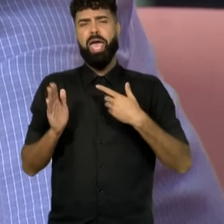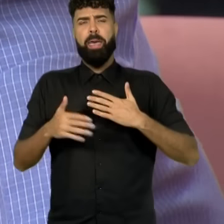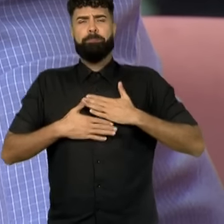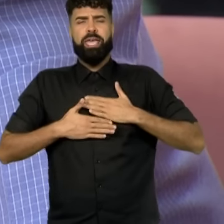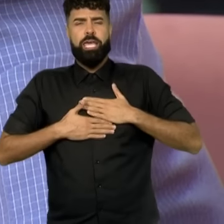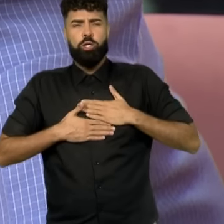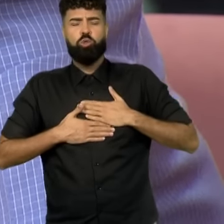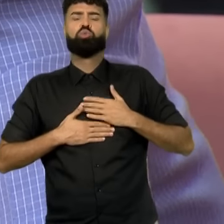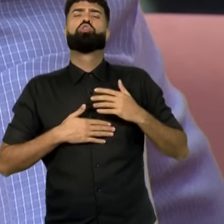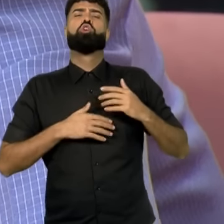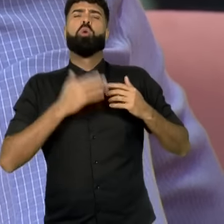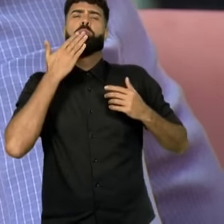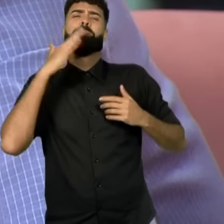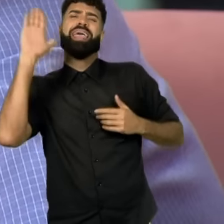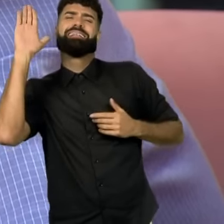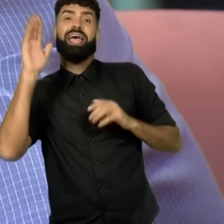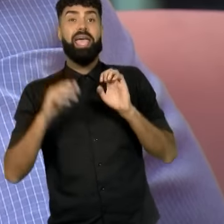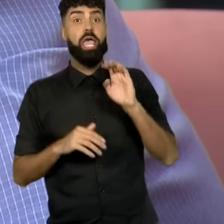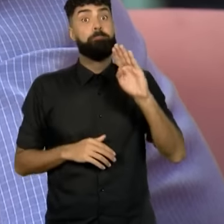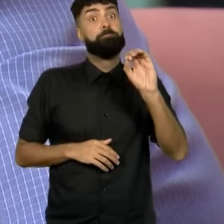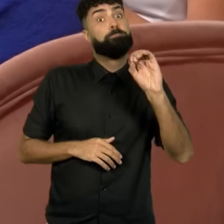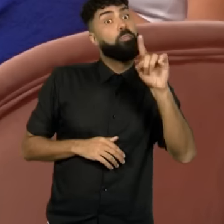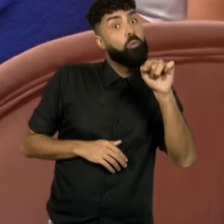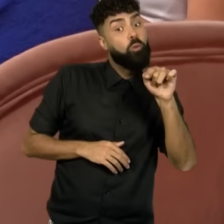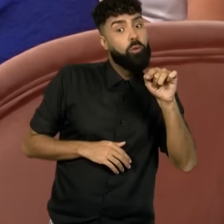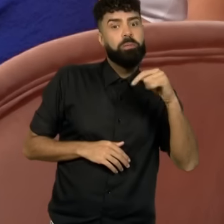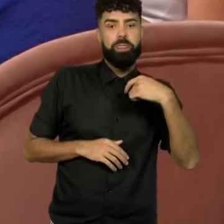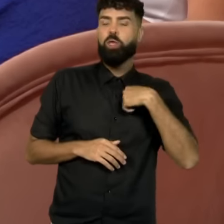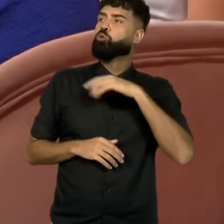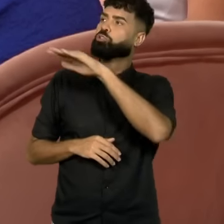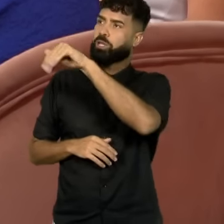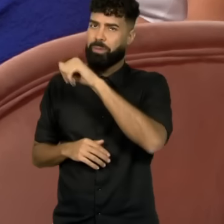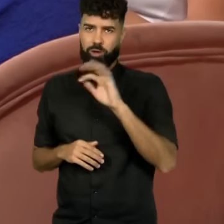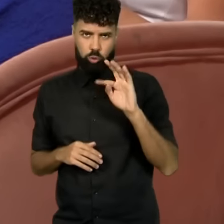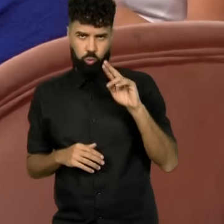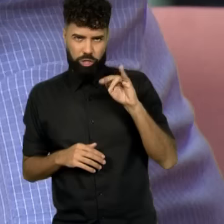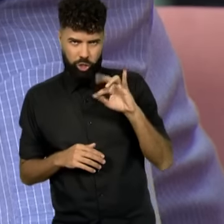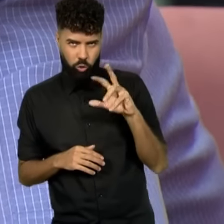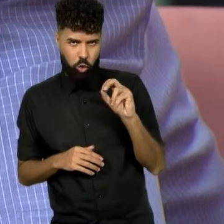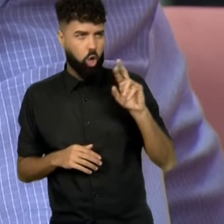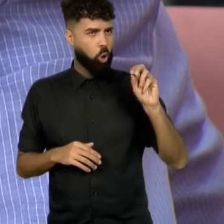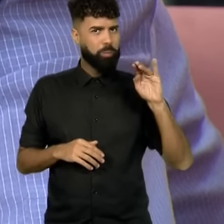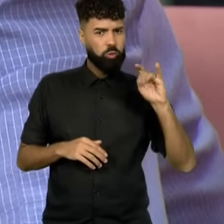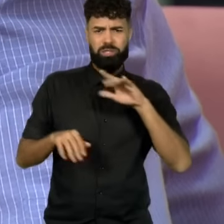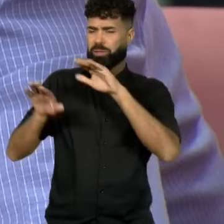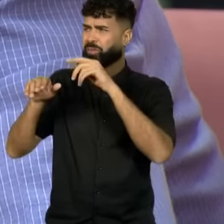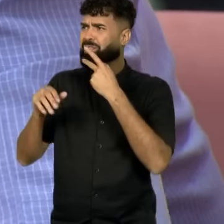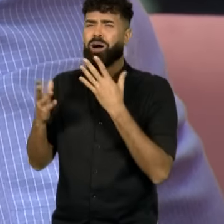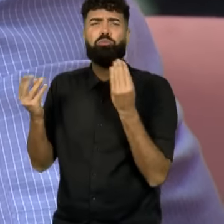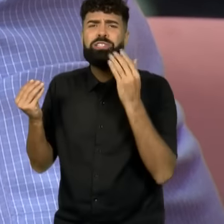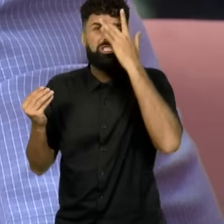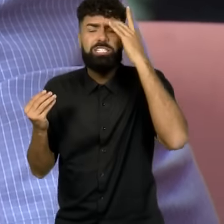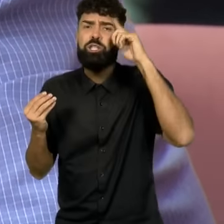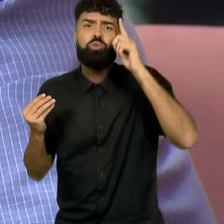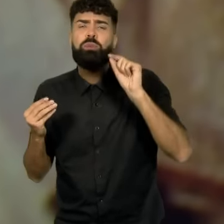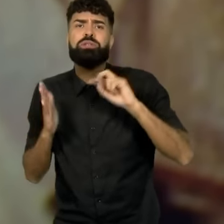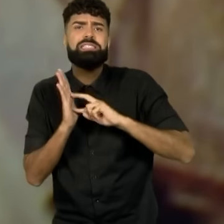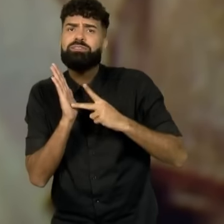ebó. Aham. Aí eu chamava o Toninho, e o Romildo, Toninho, muita gente não sabe o que é